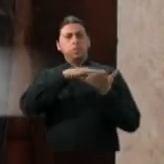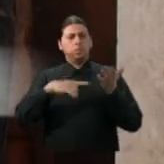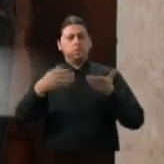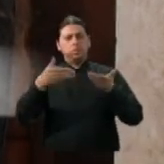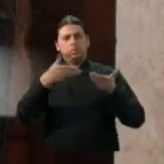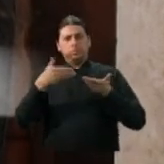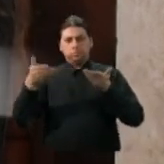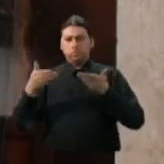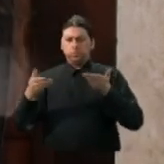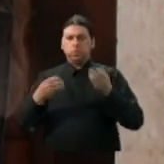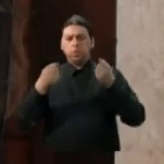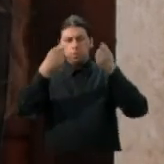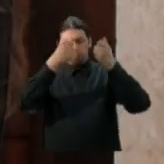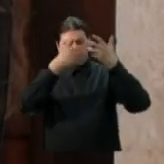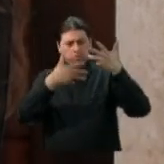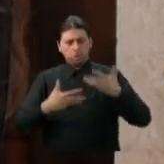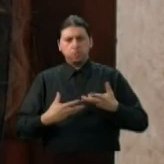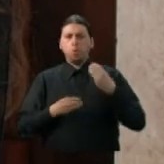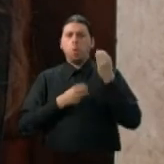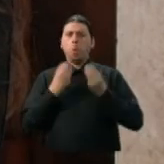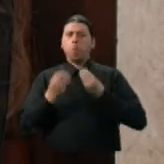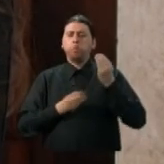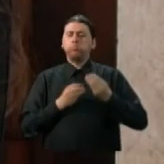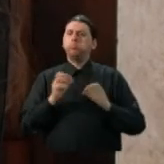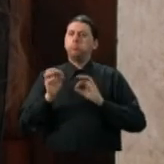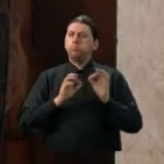que funcionava. E daí